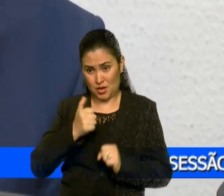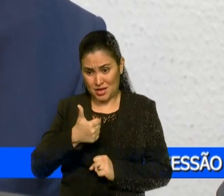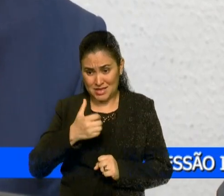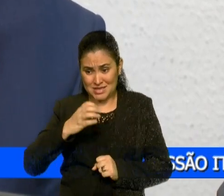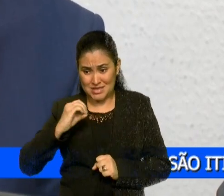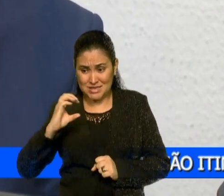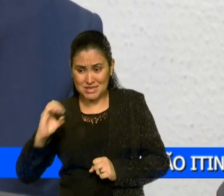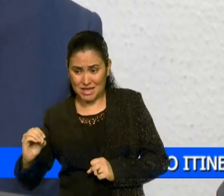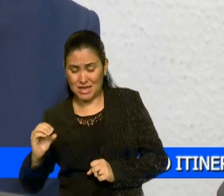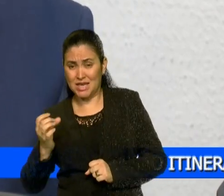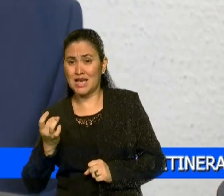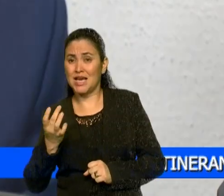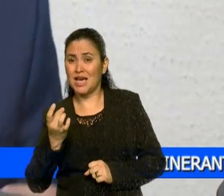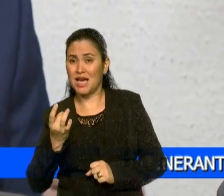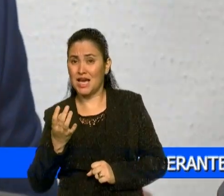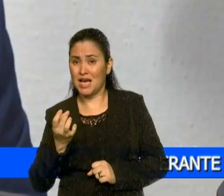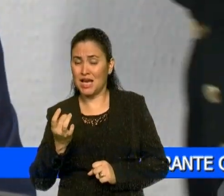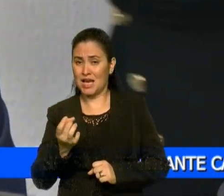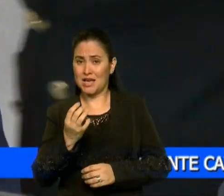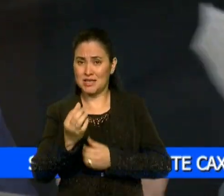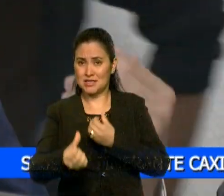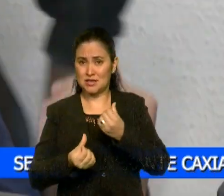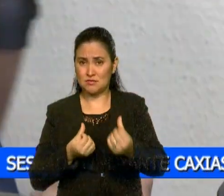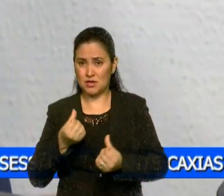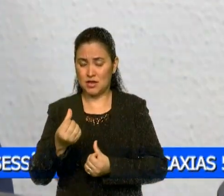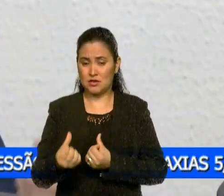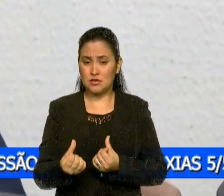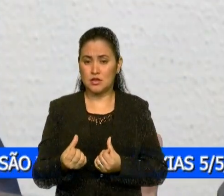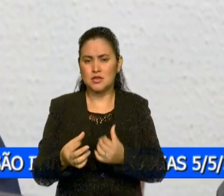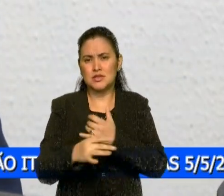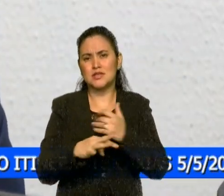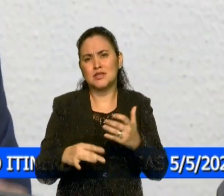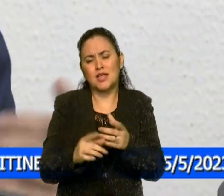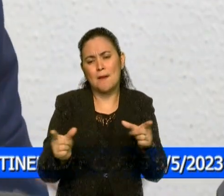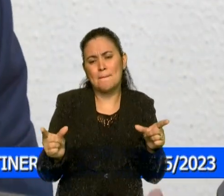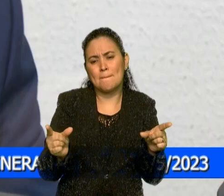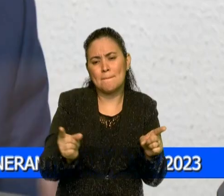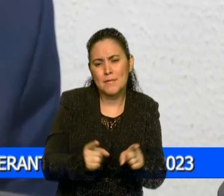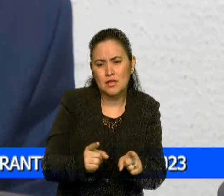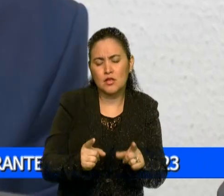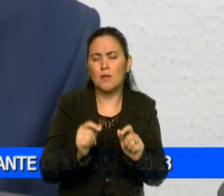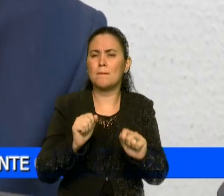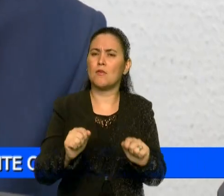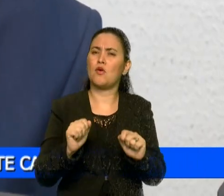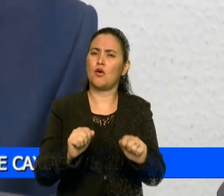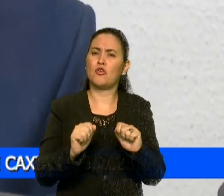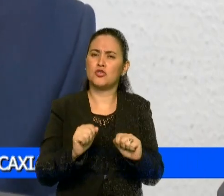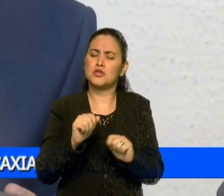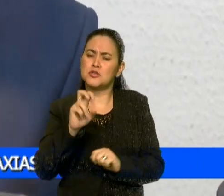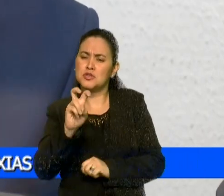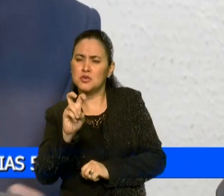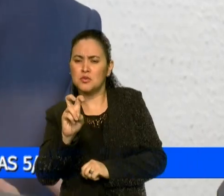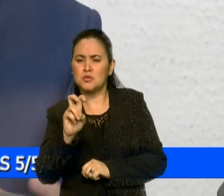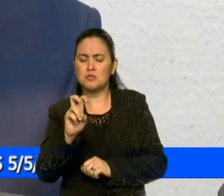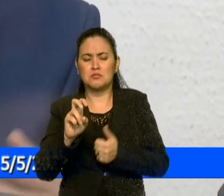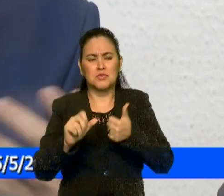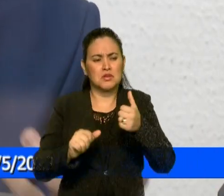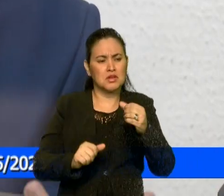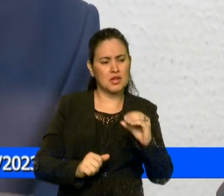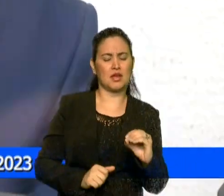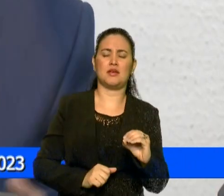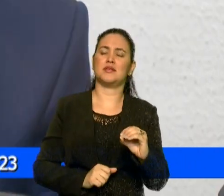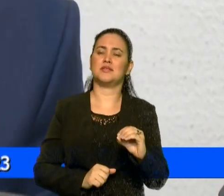5, pode 10, pode 1. Então isso mostra que a gente valoriza e respeita aquelas pessoas que se dedicam, aquelas pessoas que querem ter